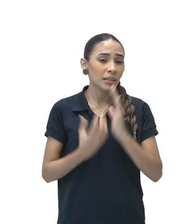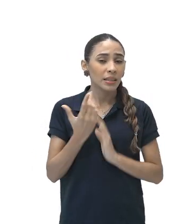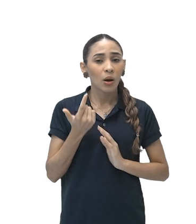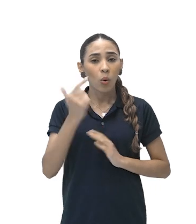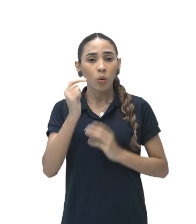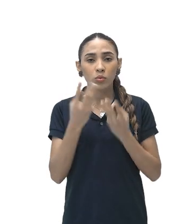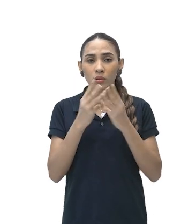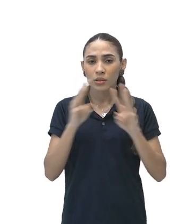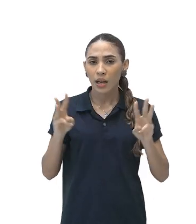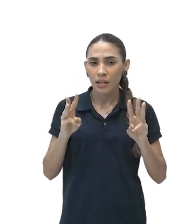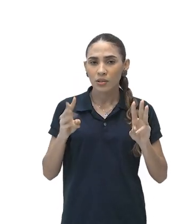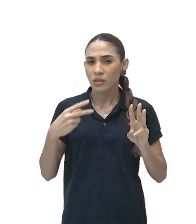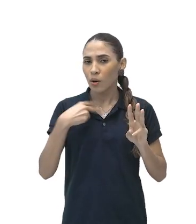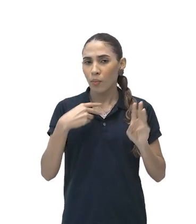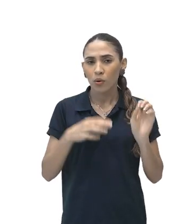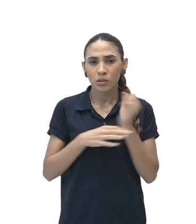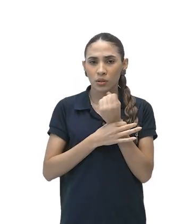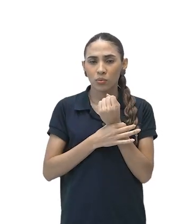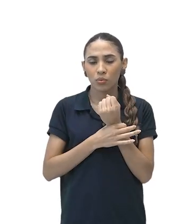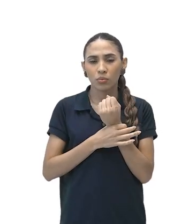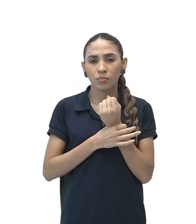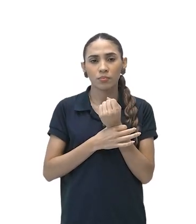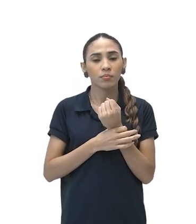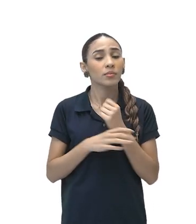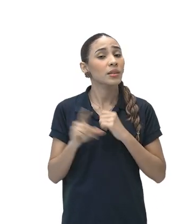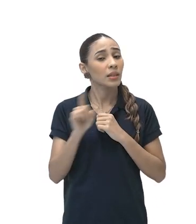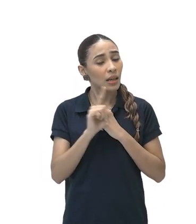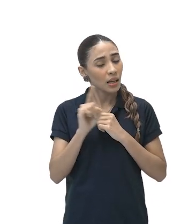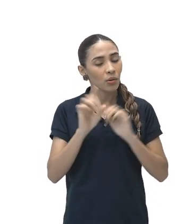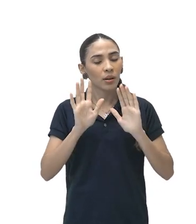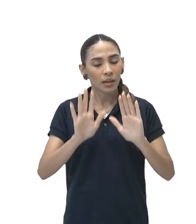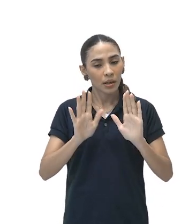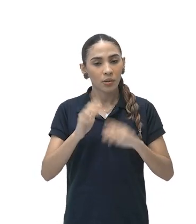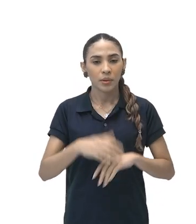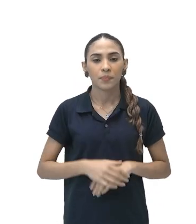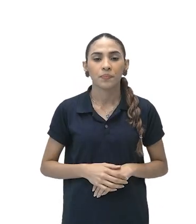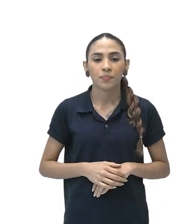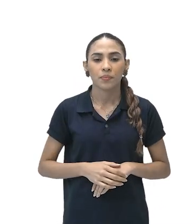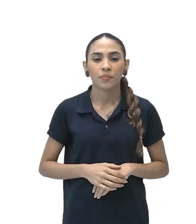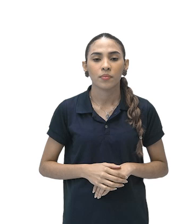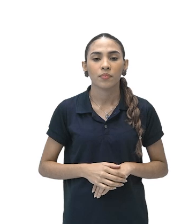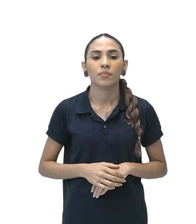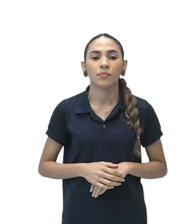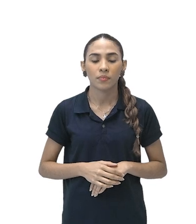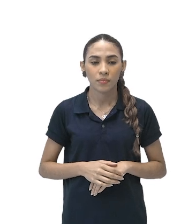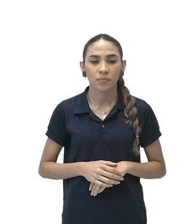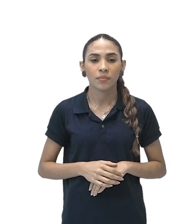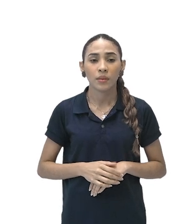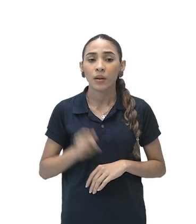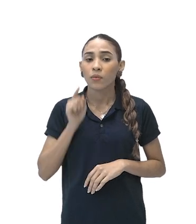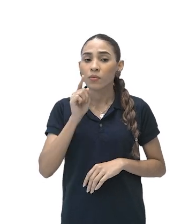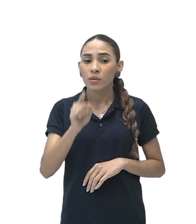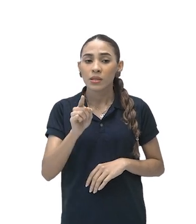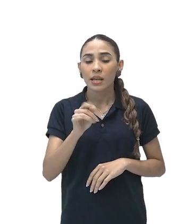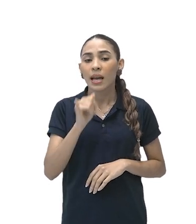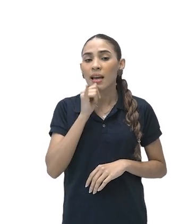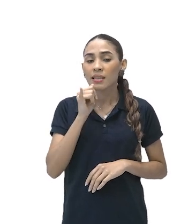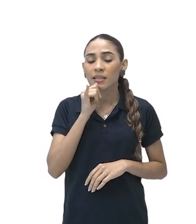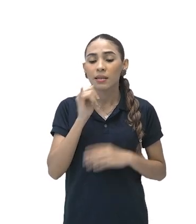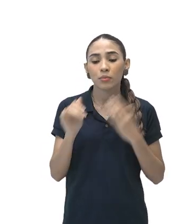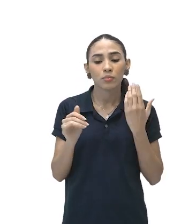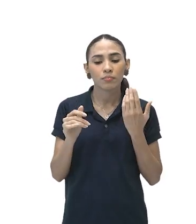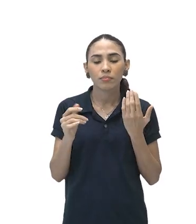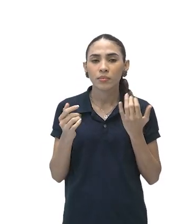eu não posso confiar nele? Não é isso, gente, mas é que quando você recebe